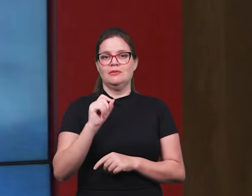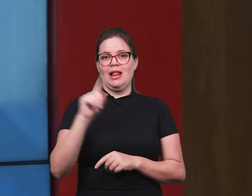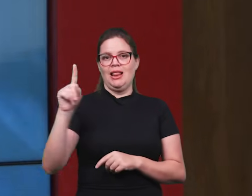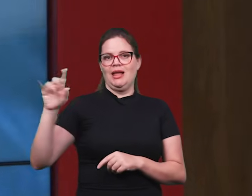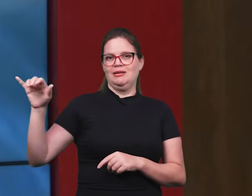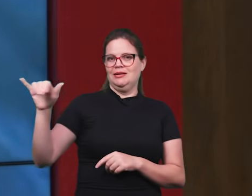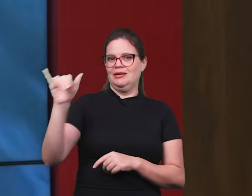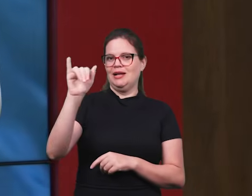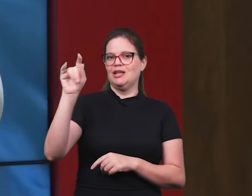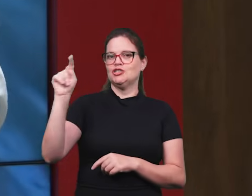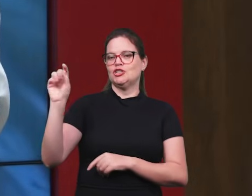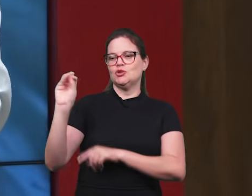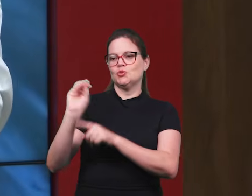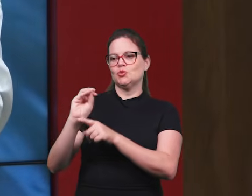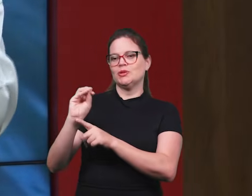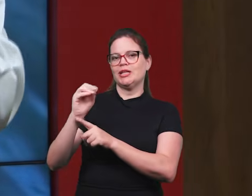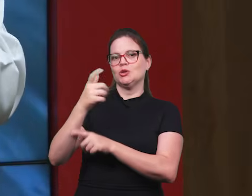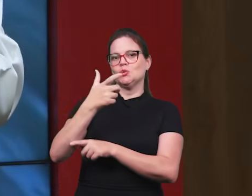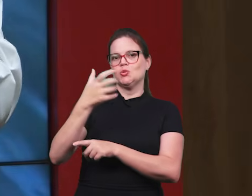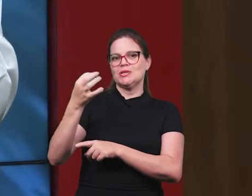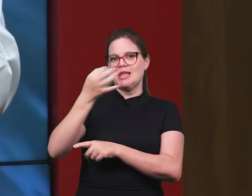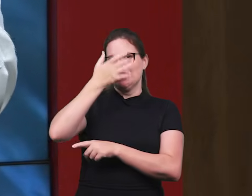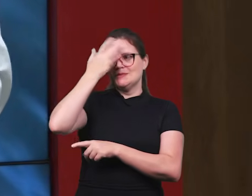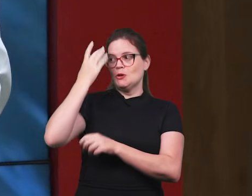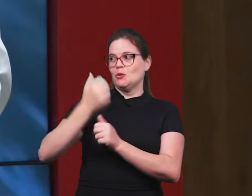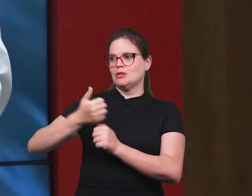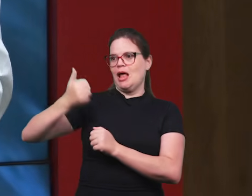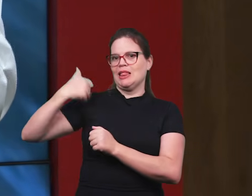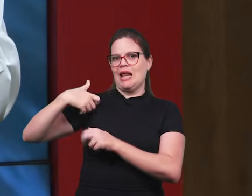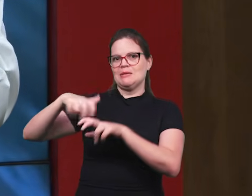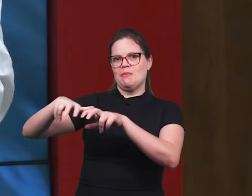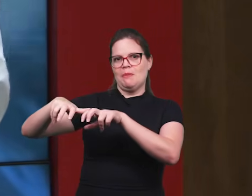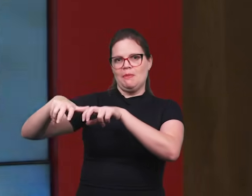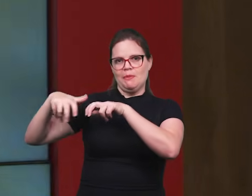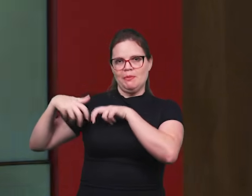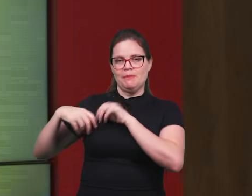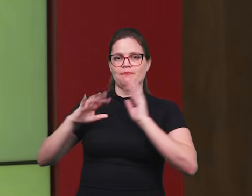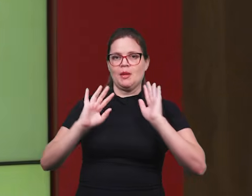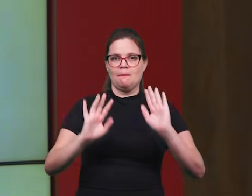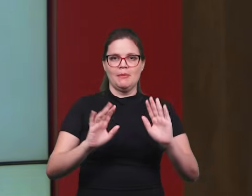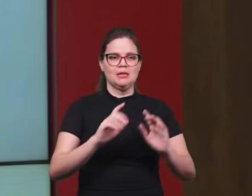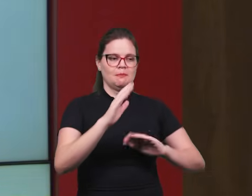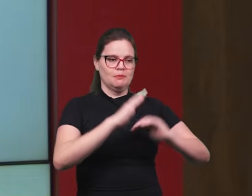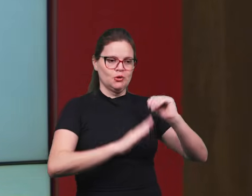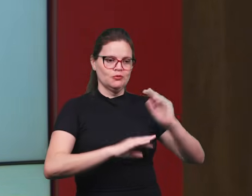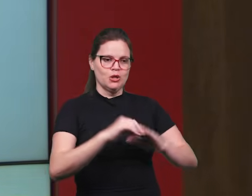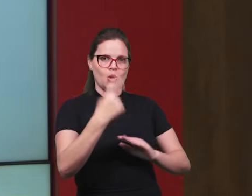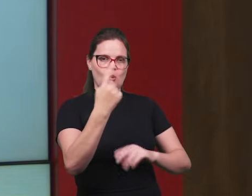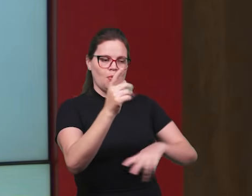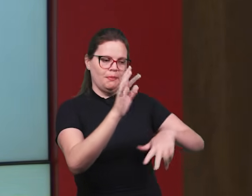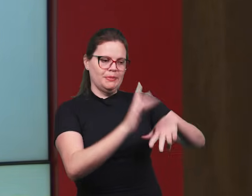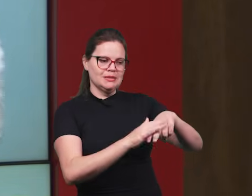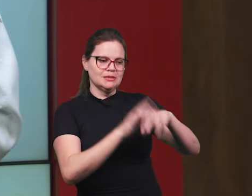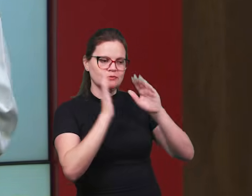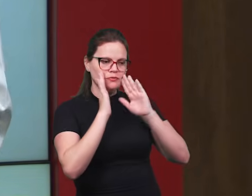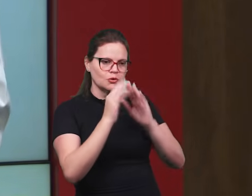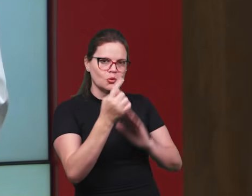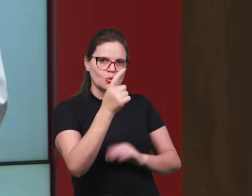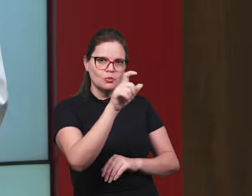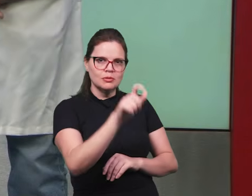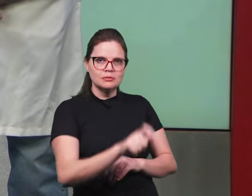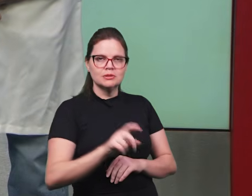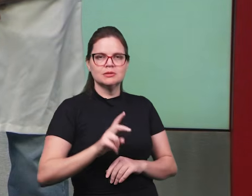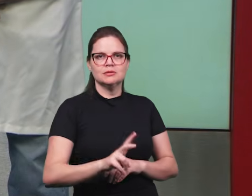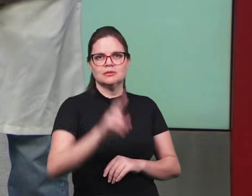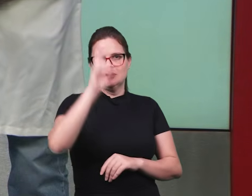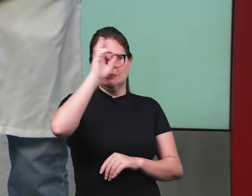de 200, um piloto. A gente não, a anestesia você está ali com muita segurança, com um profissional que está cuidando exclusivamente de você.